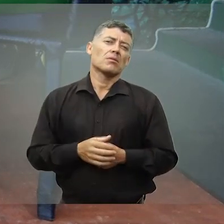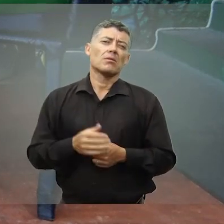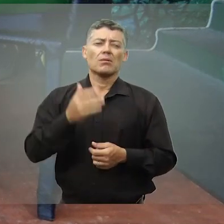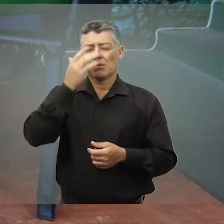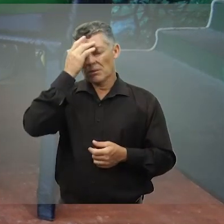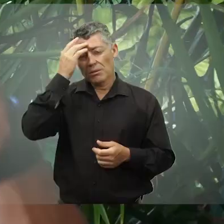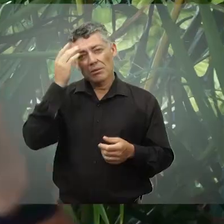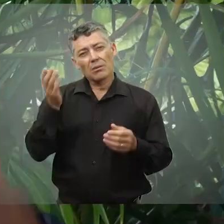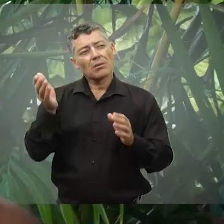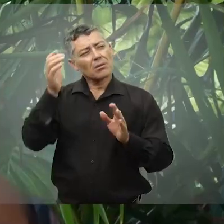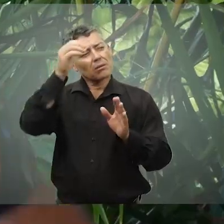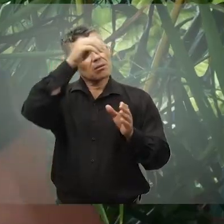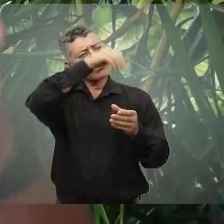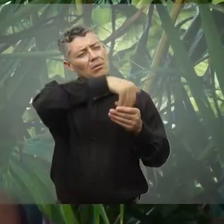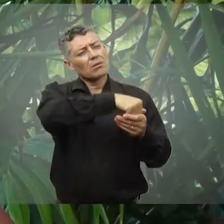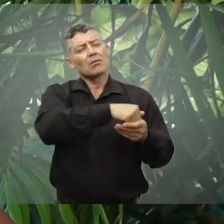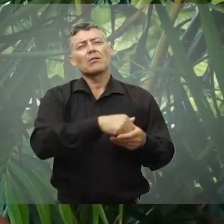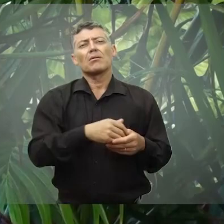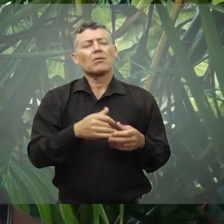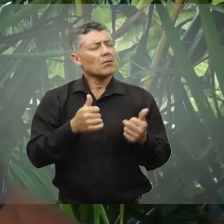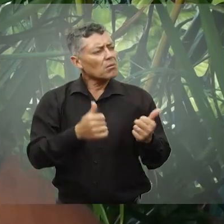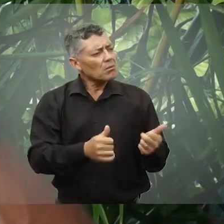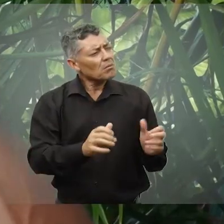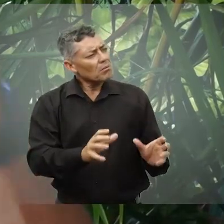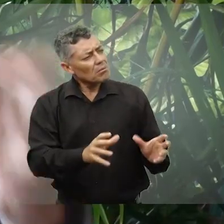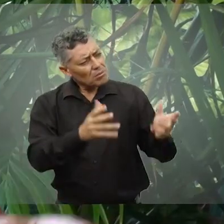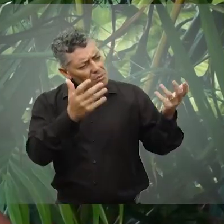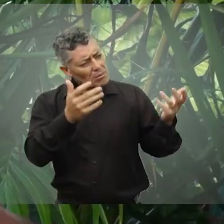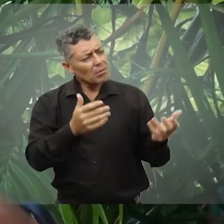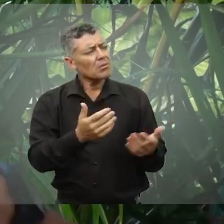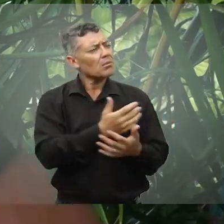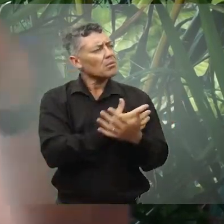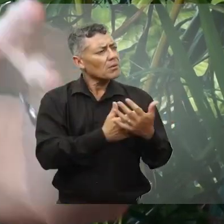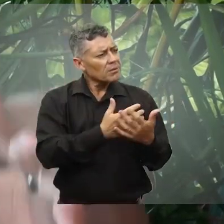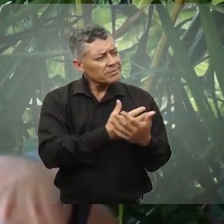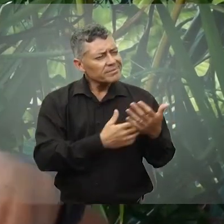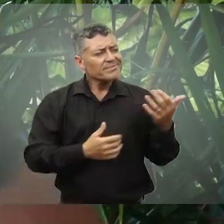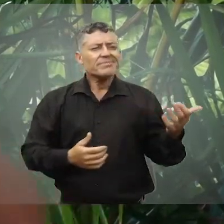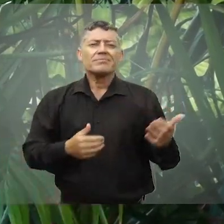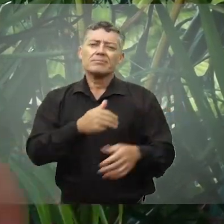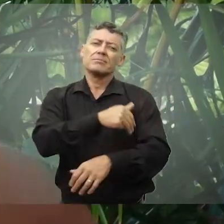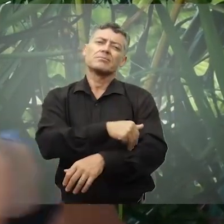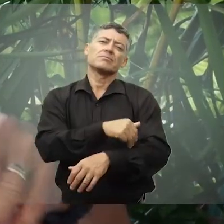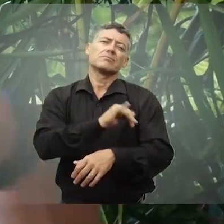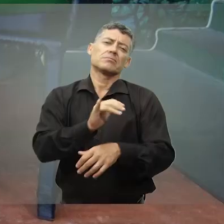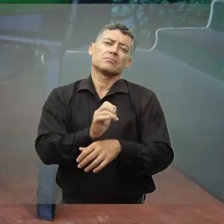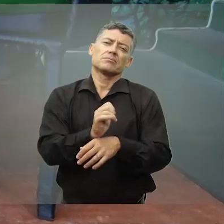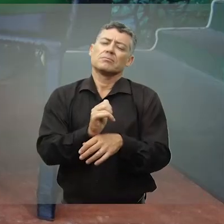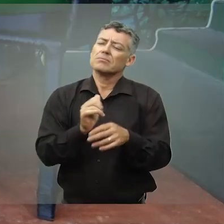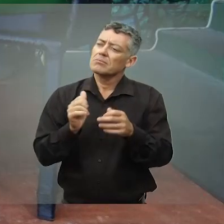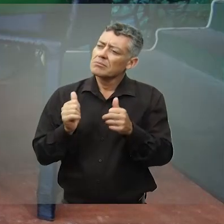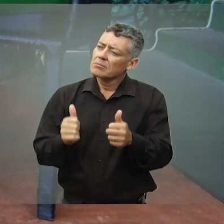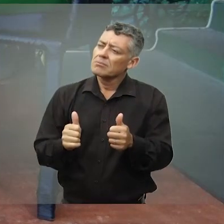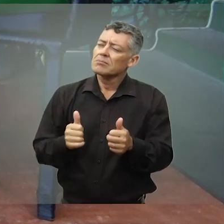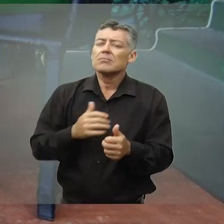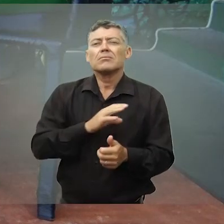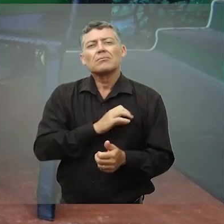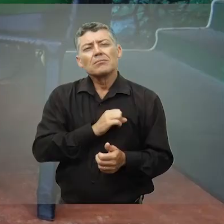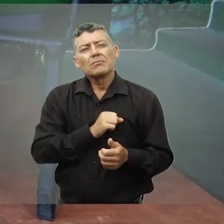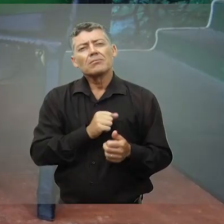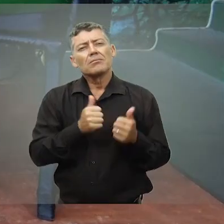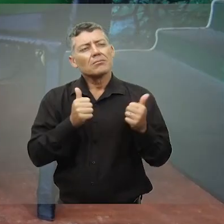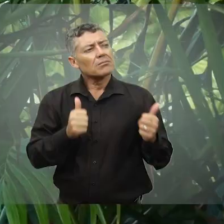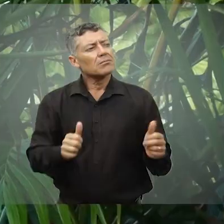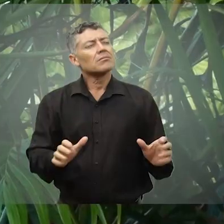nossa, que massa, fui no seu show, que você cantou, Maria Joaquina, eu me arrepiei, me até saudade. Pô, a gente